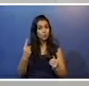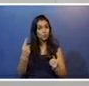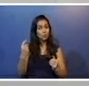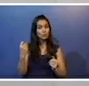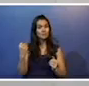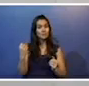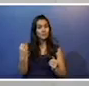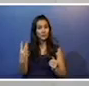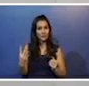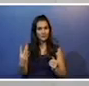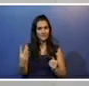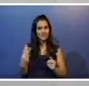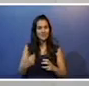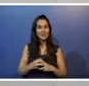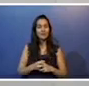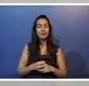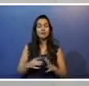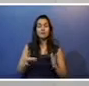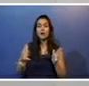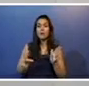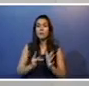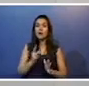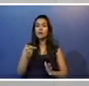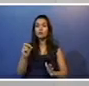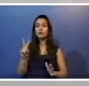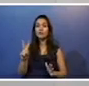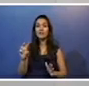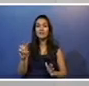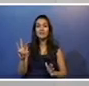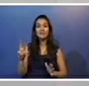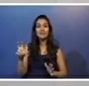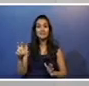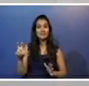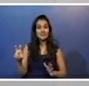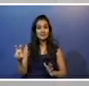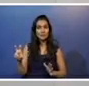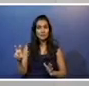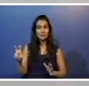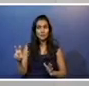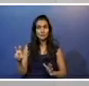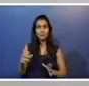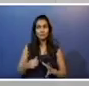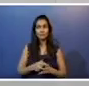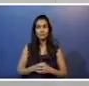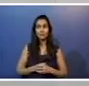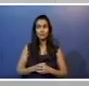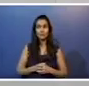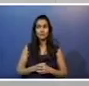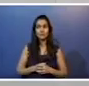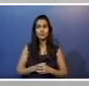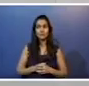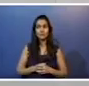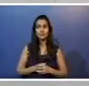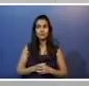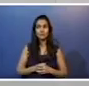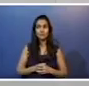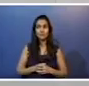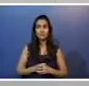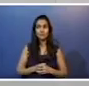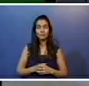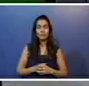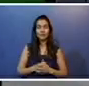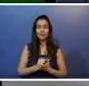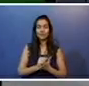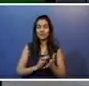e 2 da página 235, tá, crianças? Este em casa.